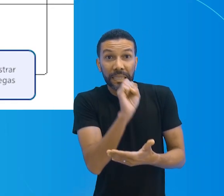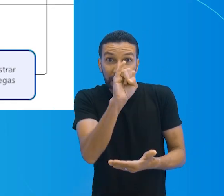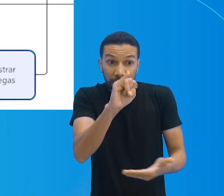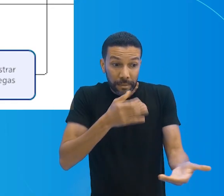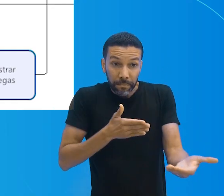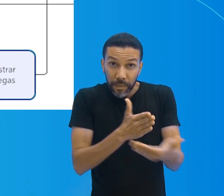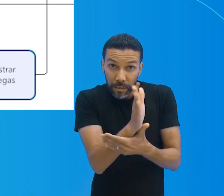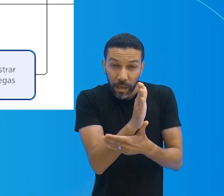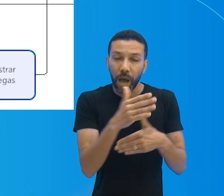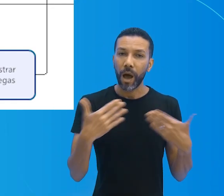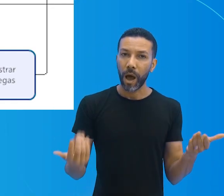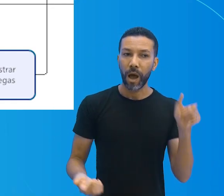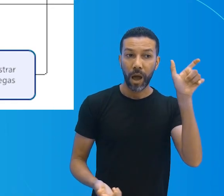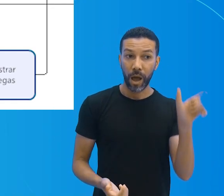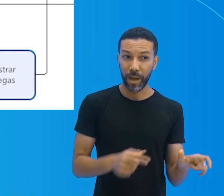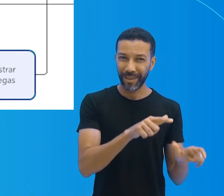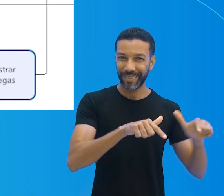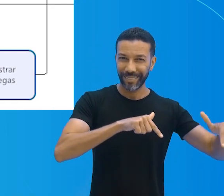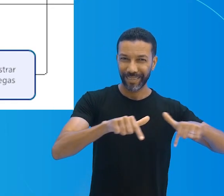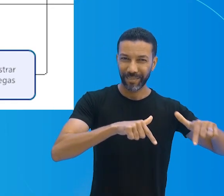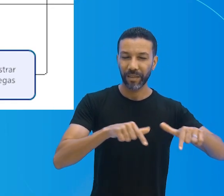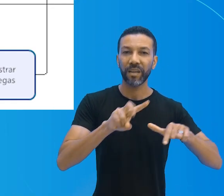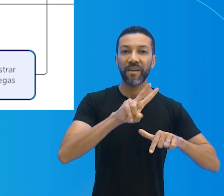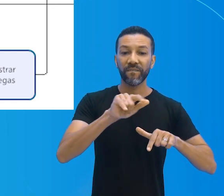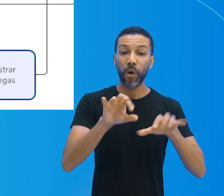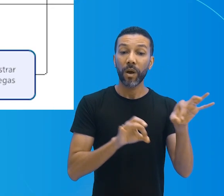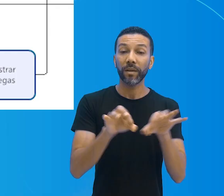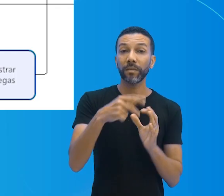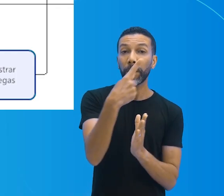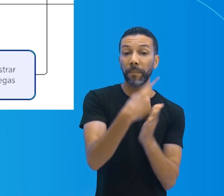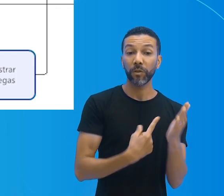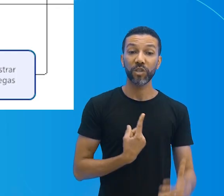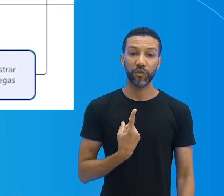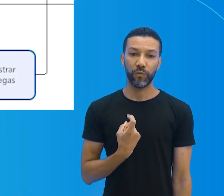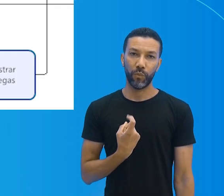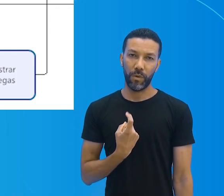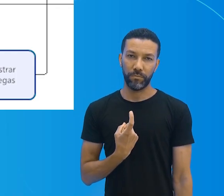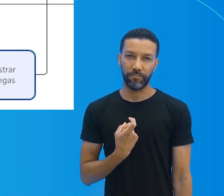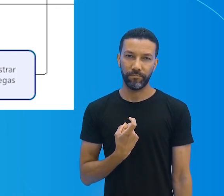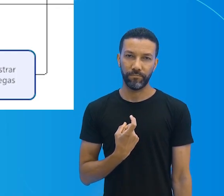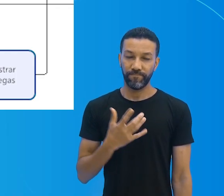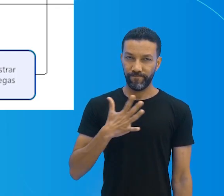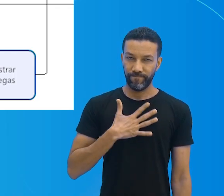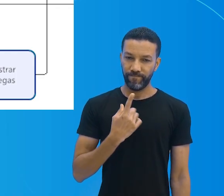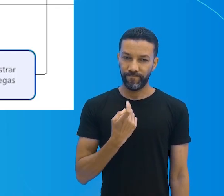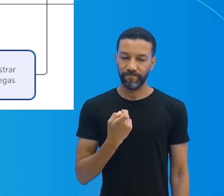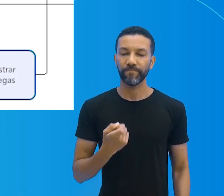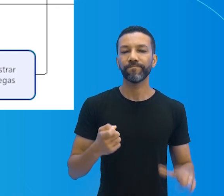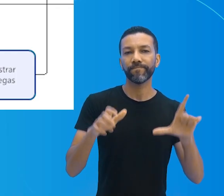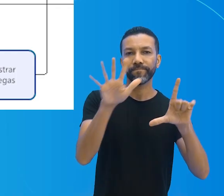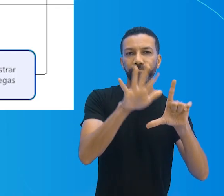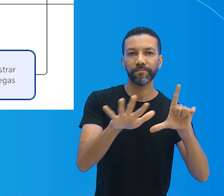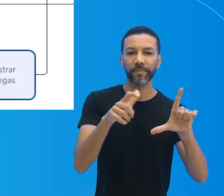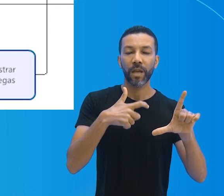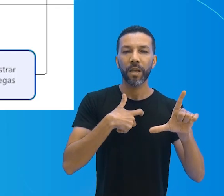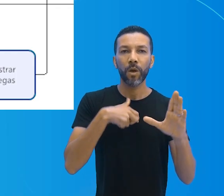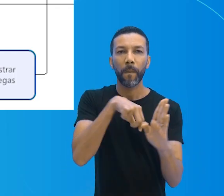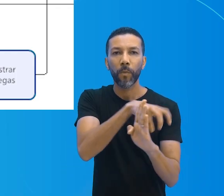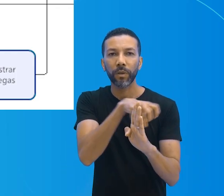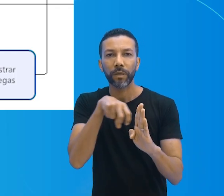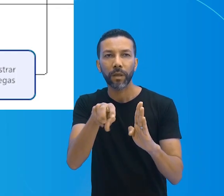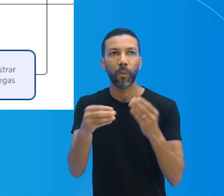vai poder fazer o plano individual dele. É no plano individual que o servidor vai colocar a modalidade do trabalho